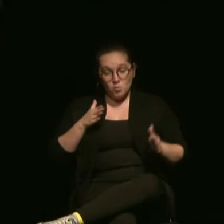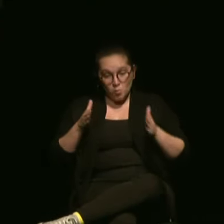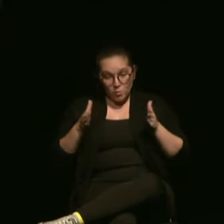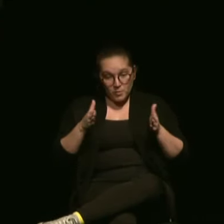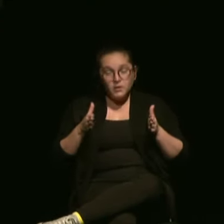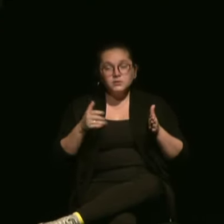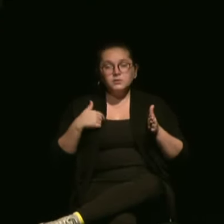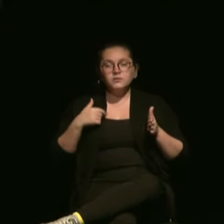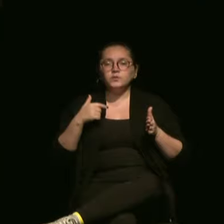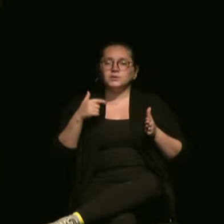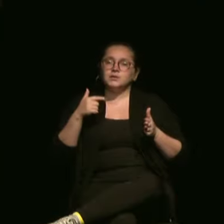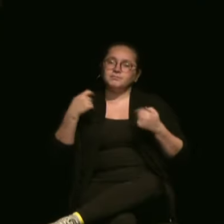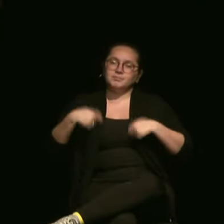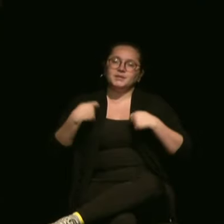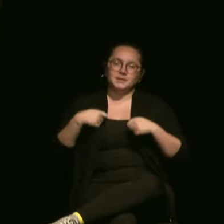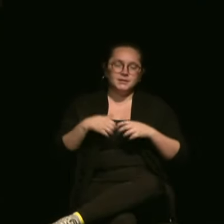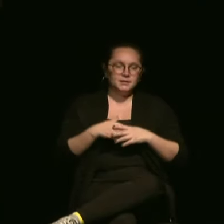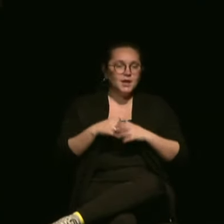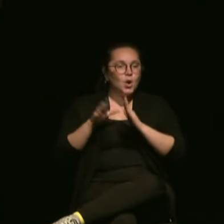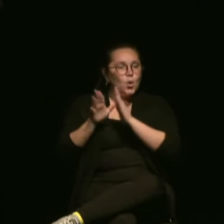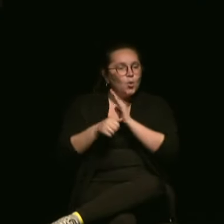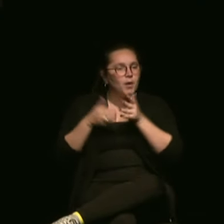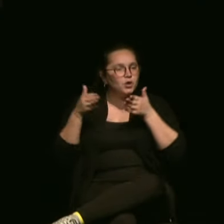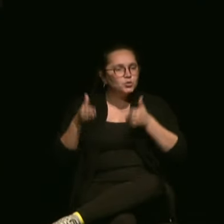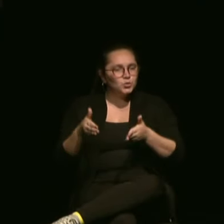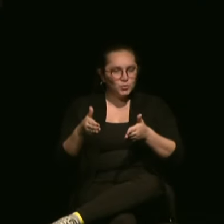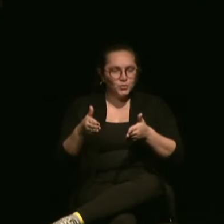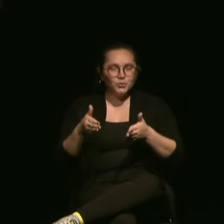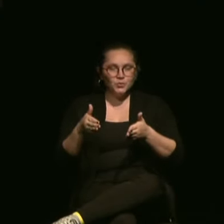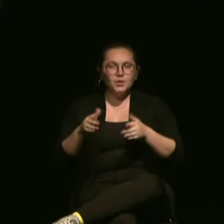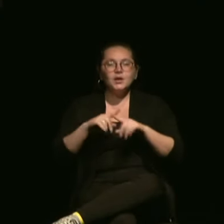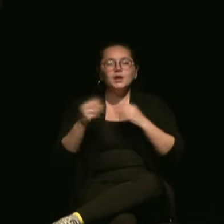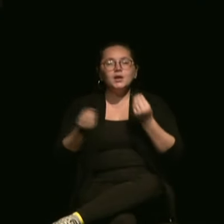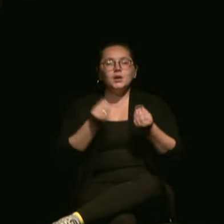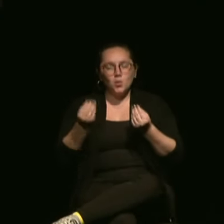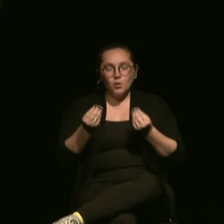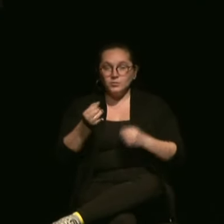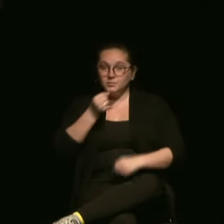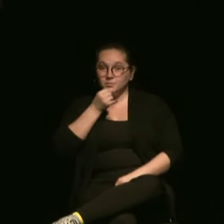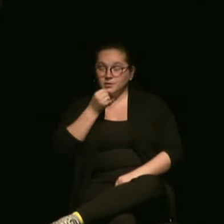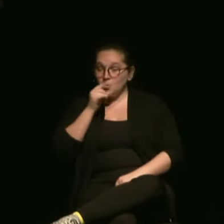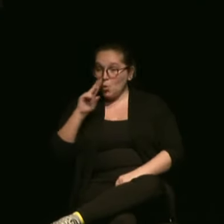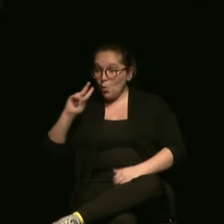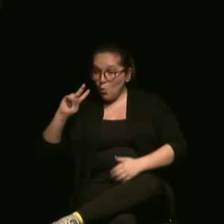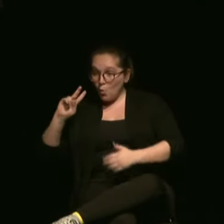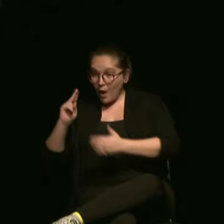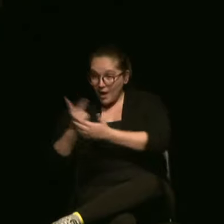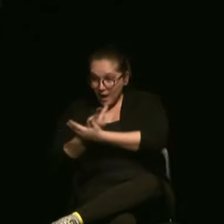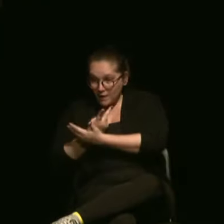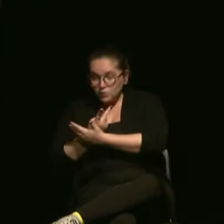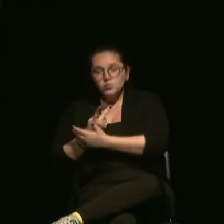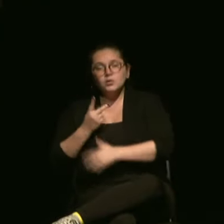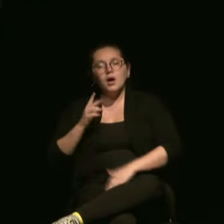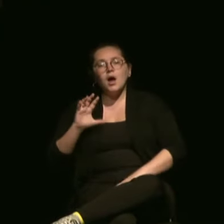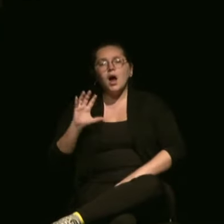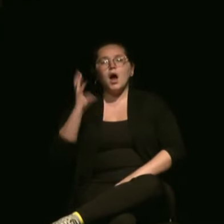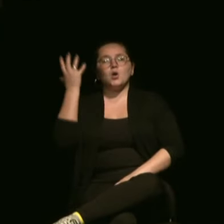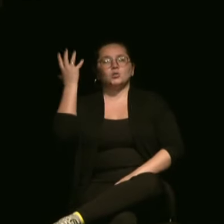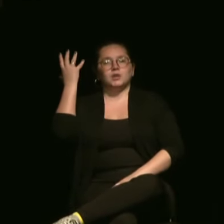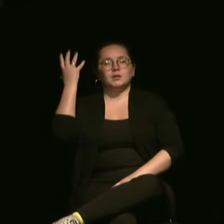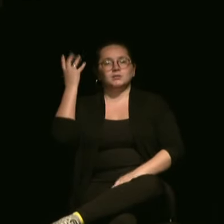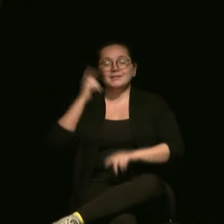no jogo. Quando é que você rouba no jogo? Você rouba no jogo quando o acaso produz alguma coisa que te